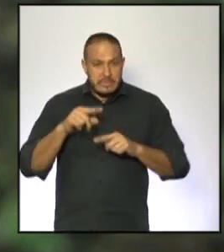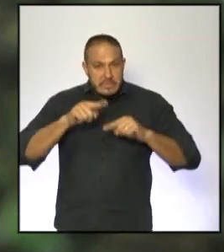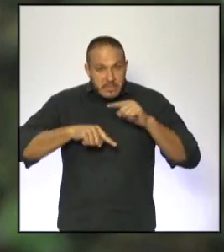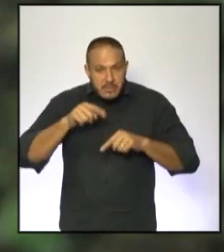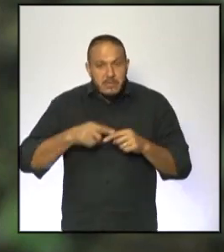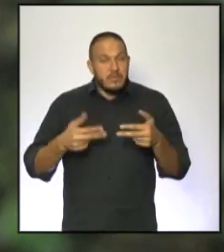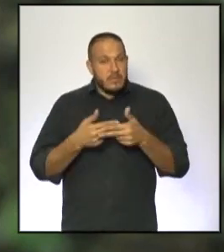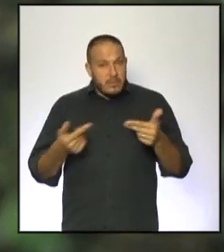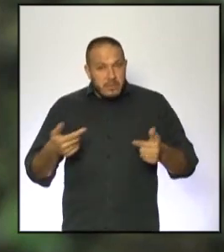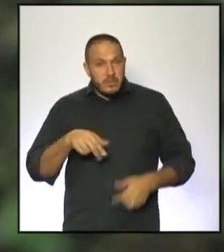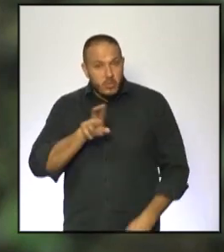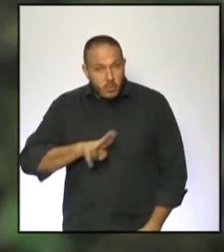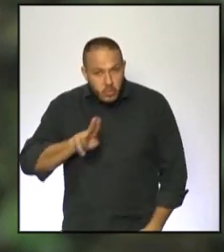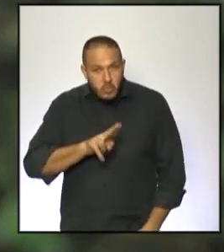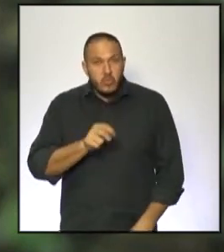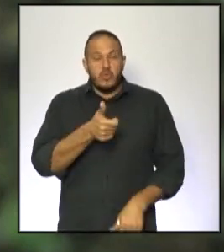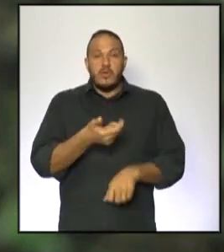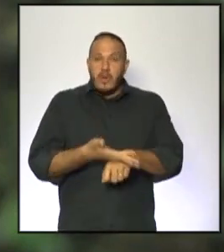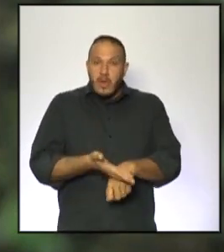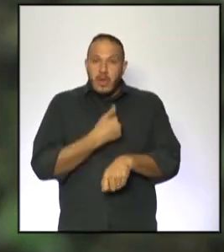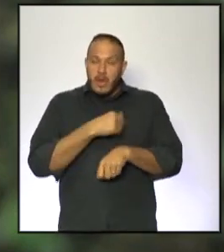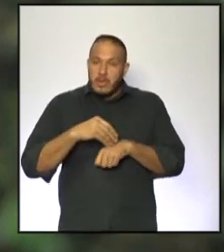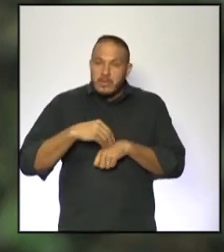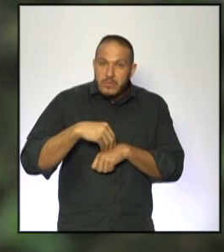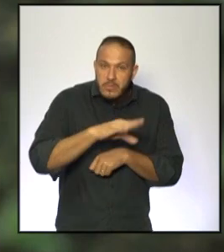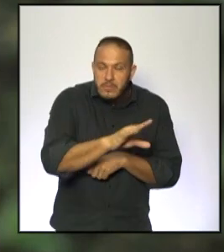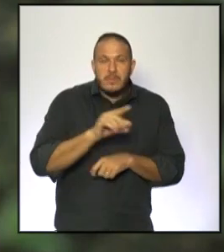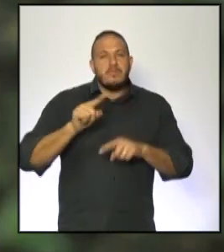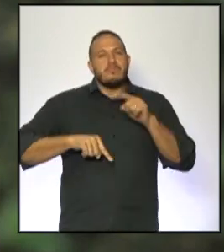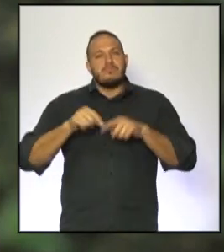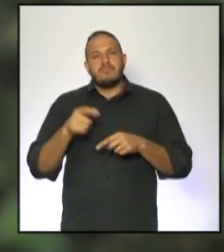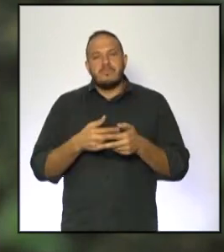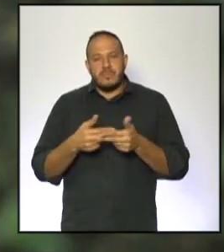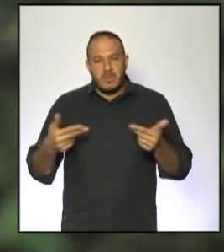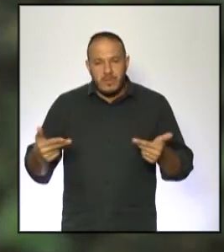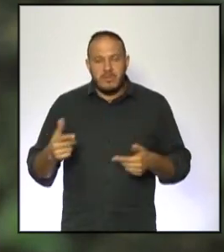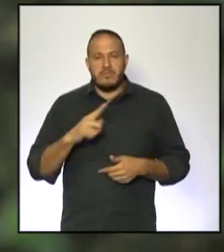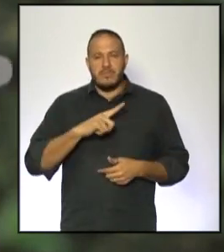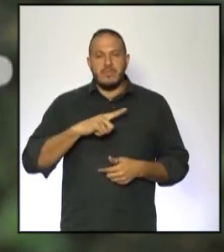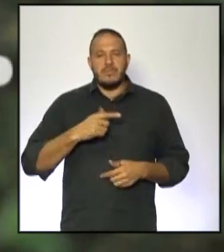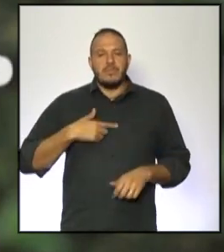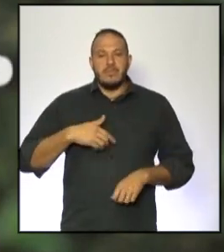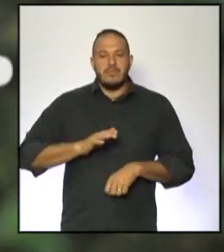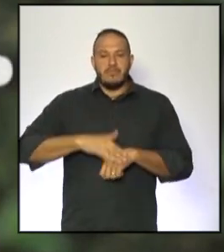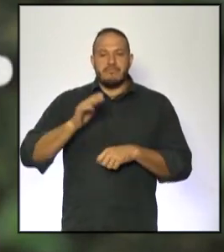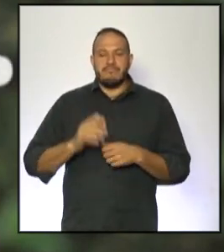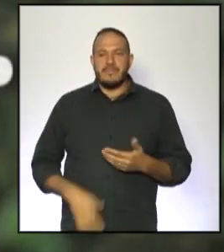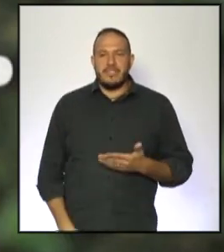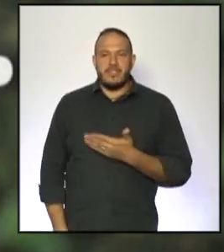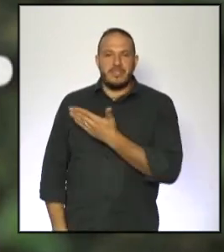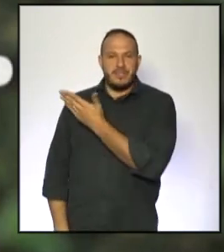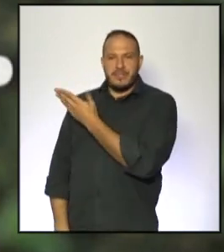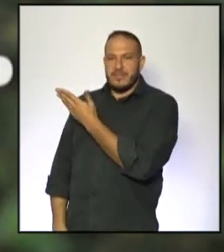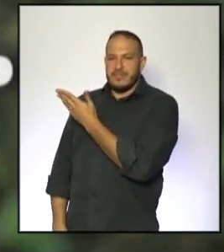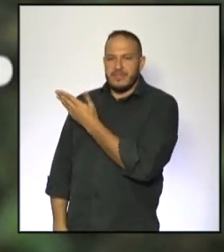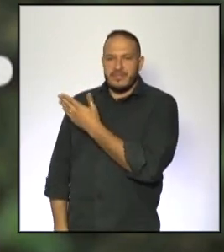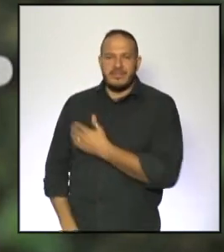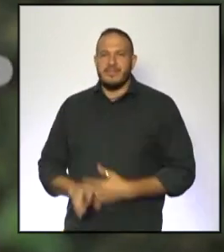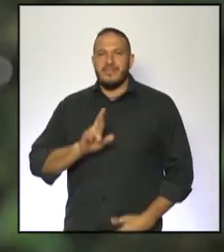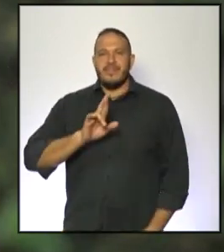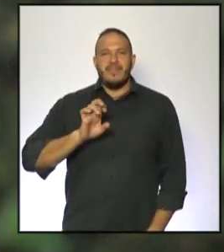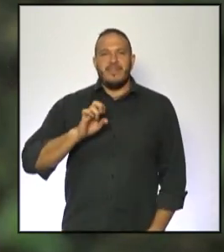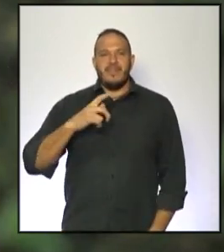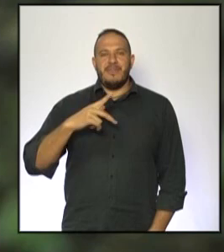de uso antes de jogarem fora ou trocarem por novos. E o R que eu mais gosto é o de repensar, onde a maioria